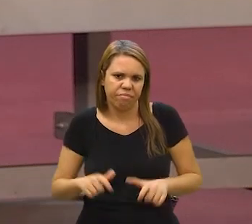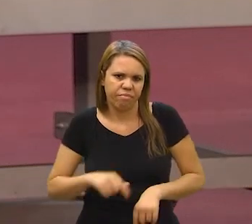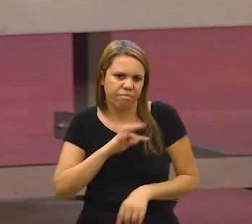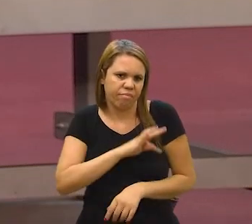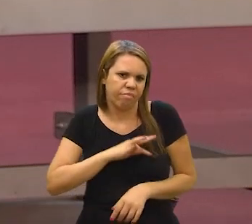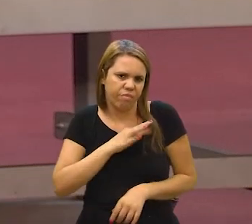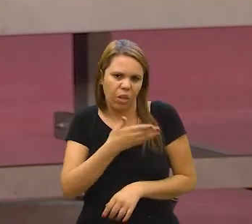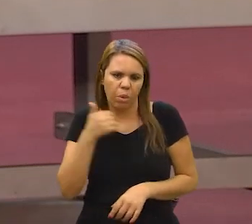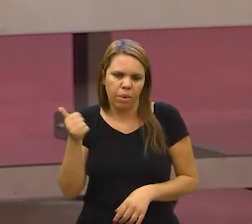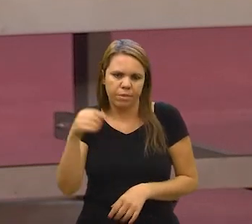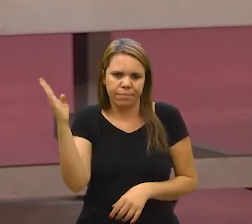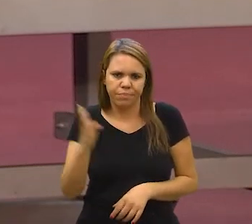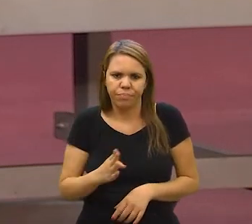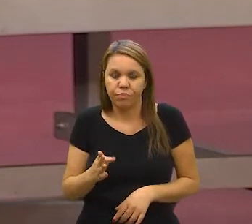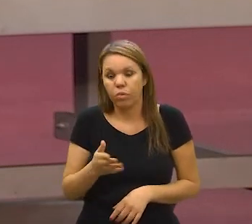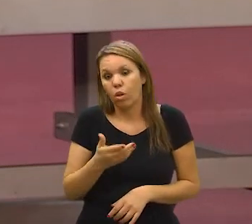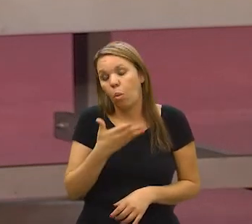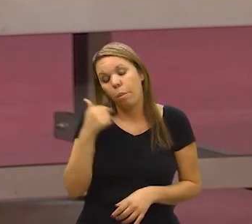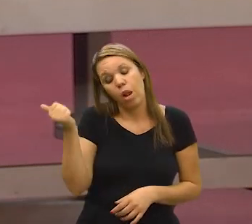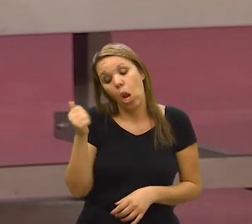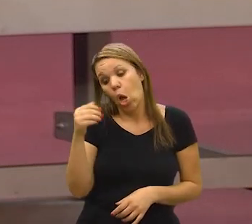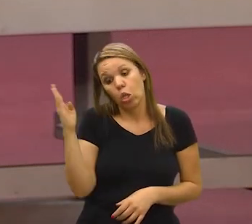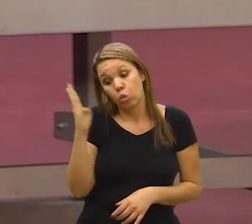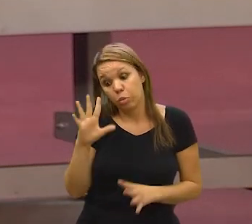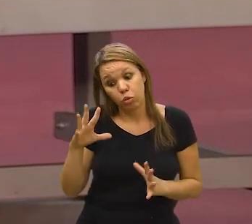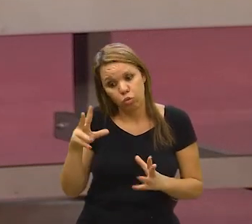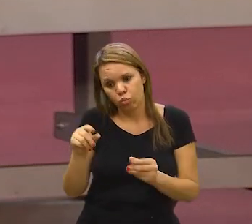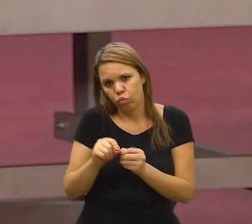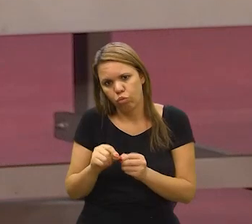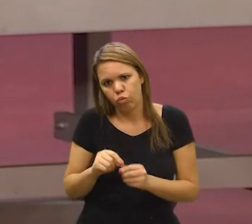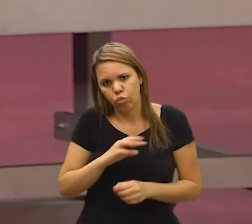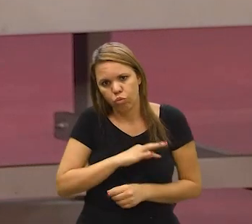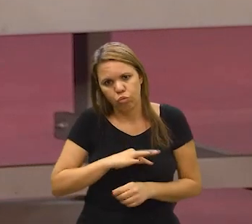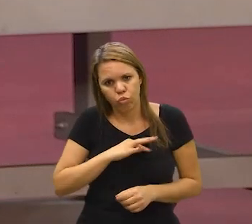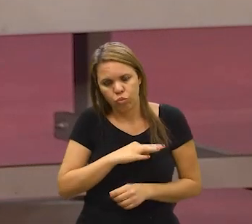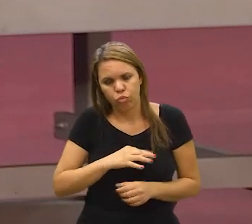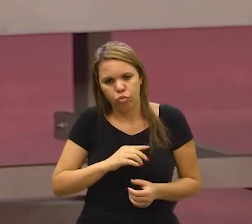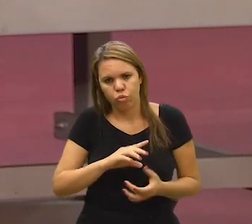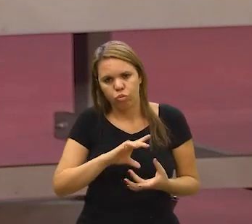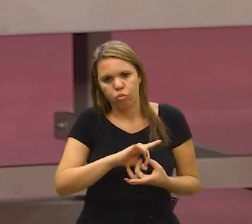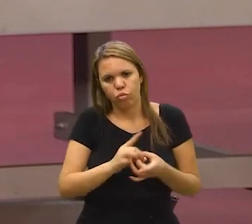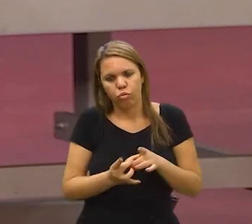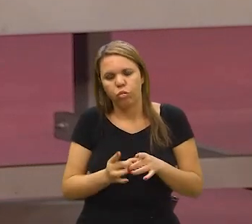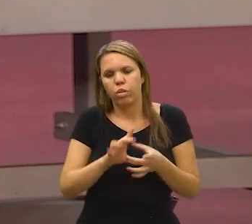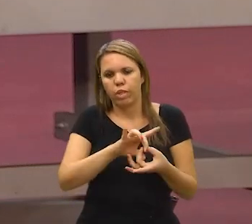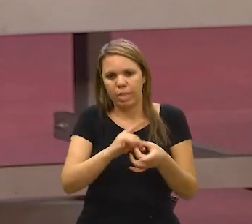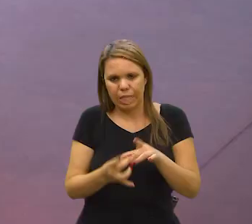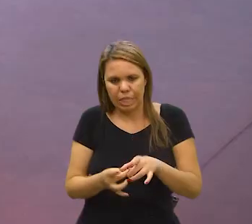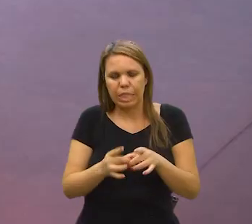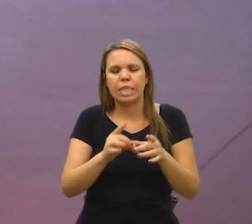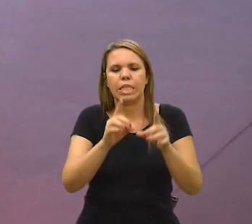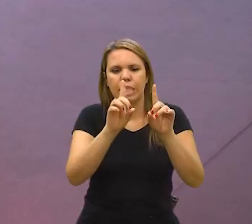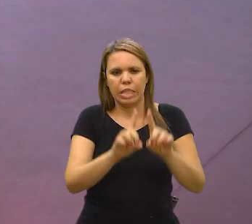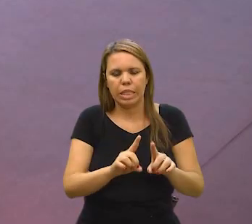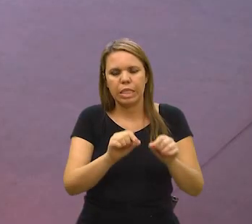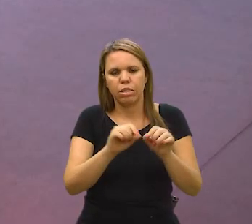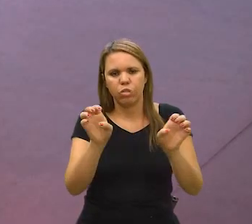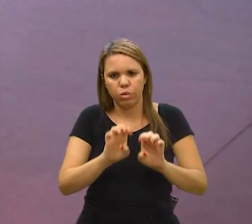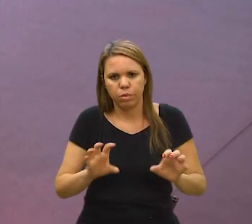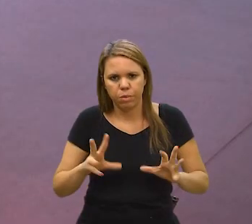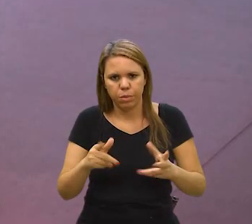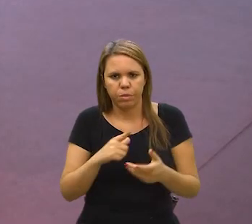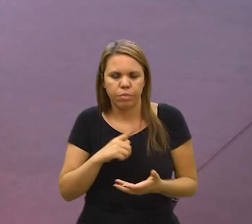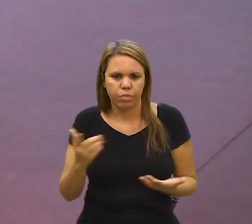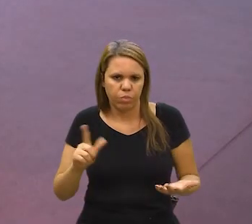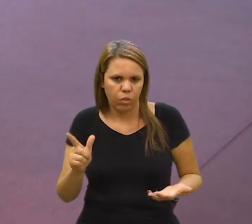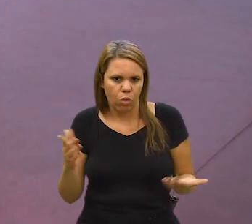Eu treino com um técnico que é um dos melhores do Brasil, se não o melhor do Brasil, dentre os atletas paralímpicos. Então eu tenho toda essa